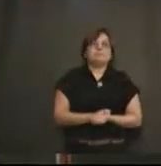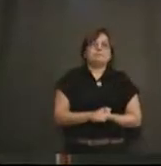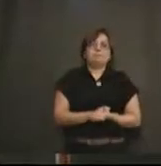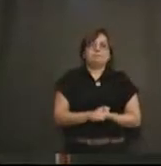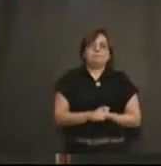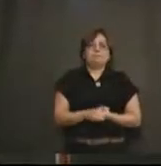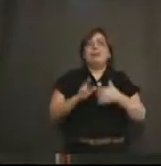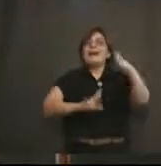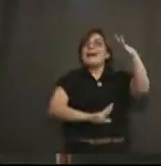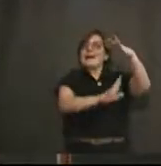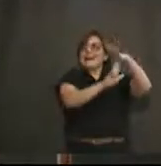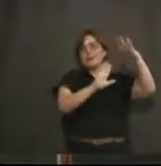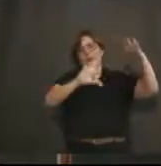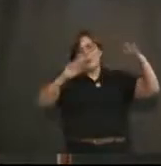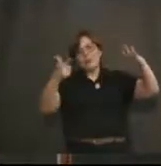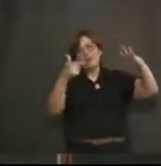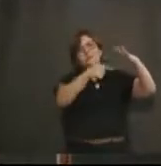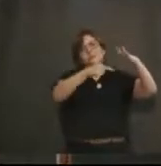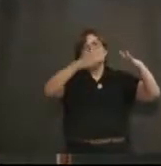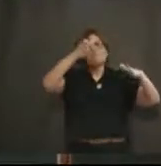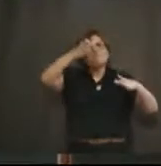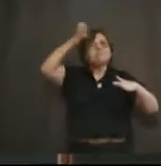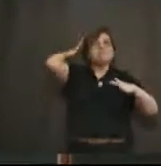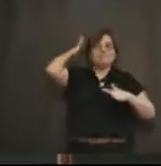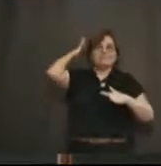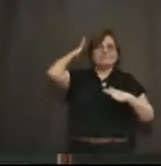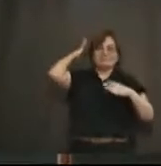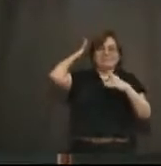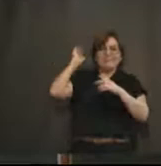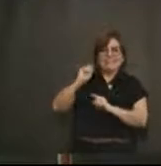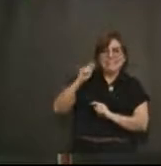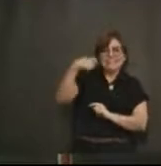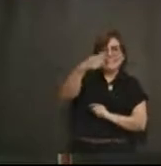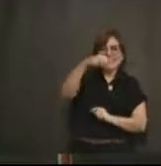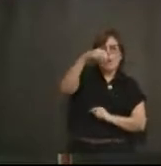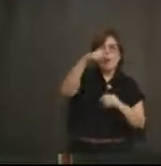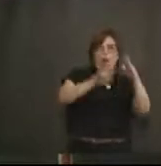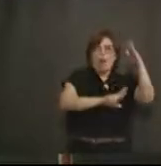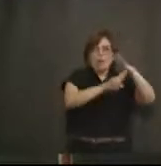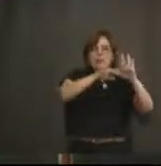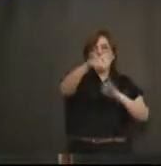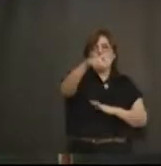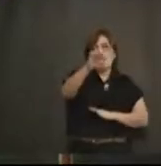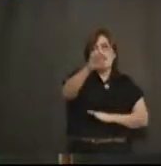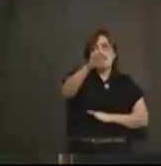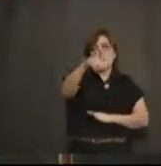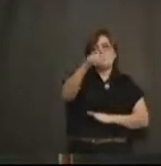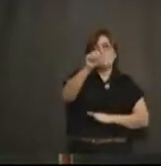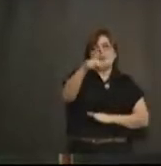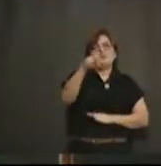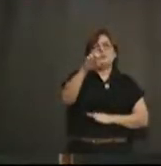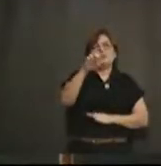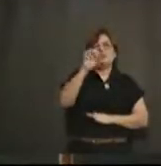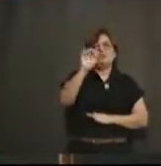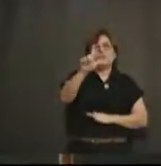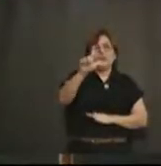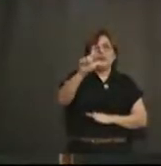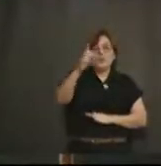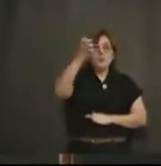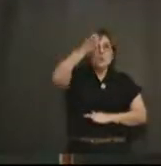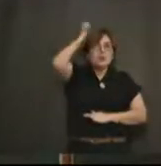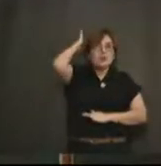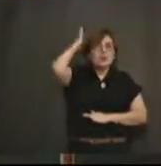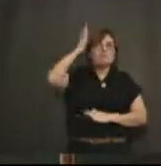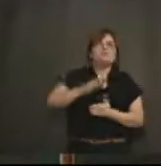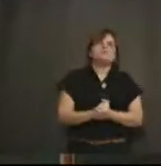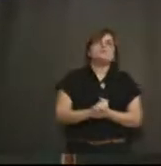ao reitor, né, ao professor Tourinho, por ter dado seu apoio na organização desse evento.